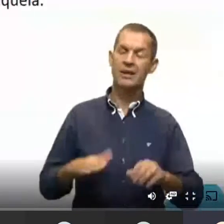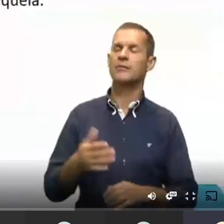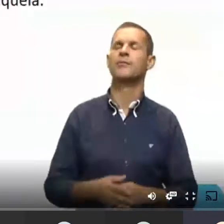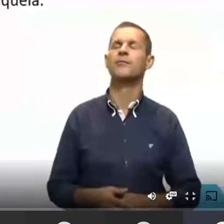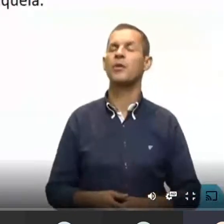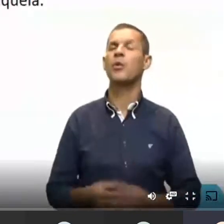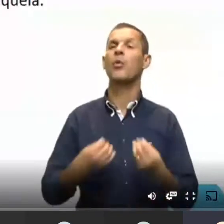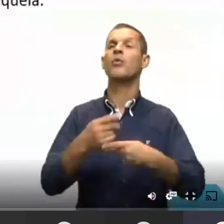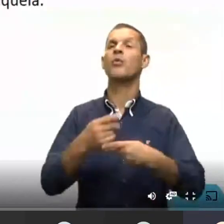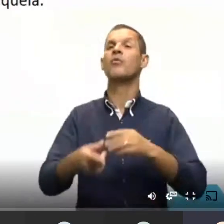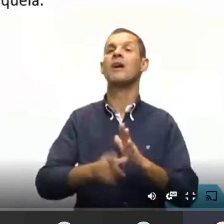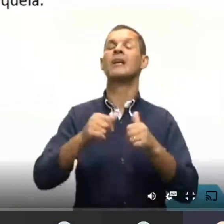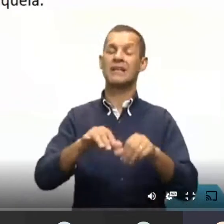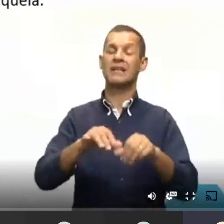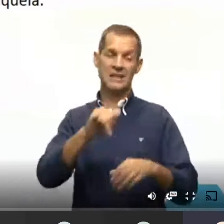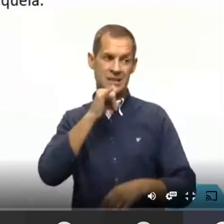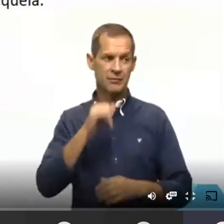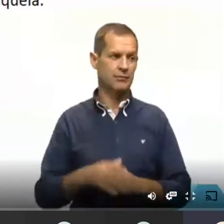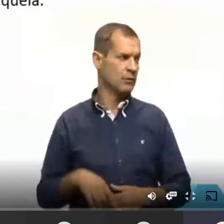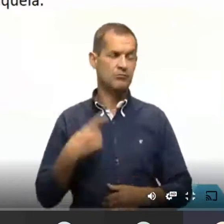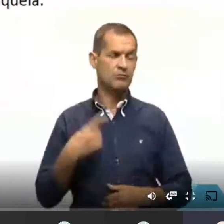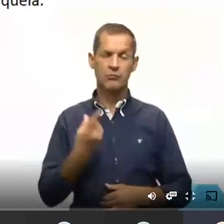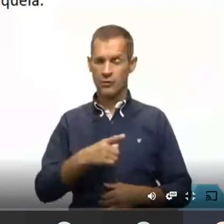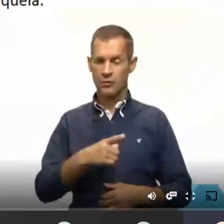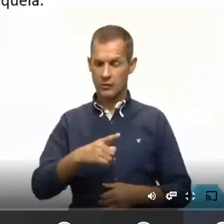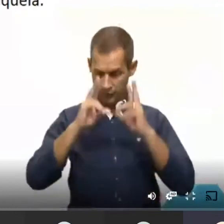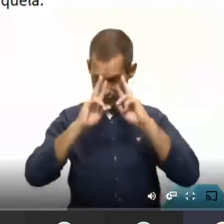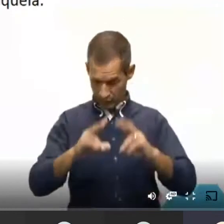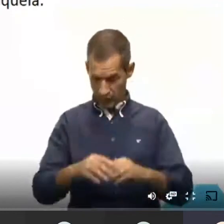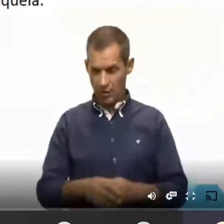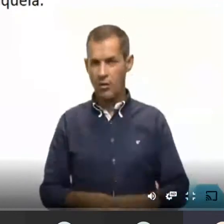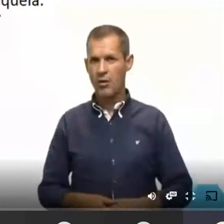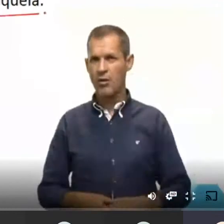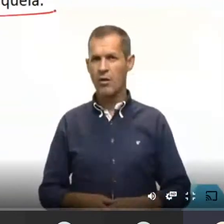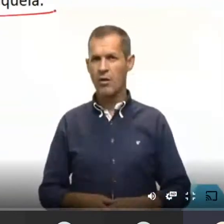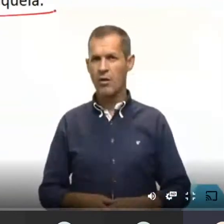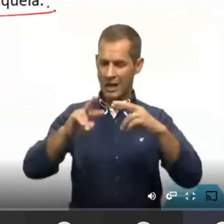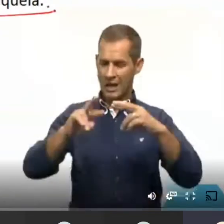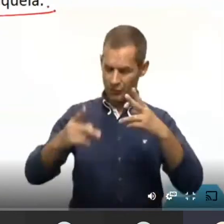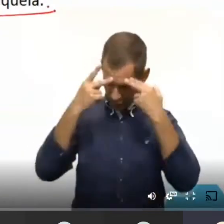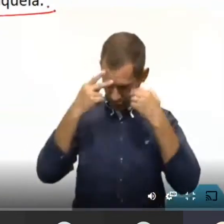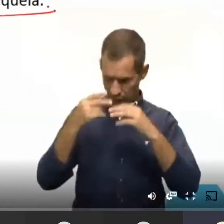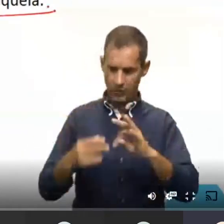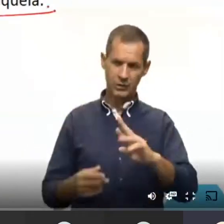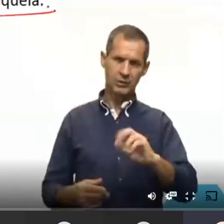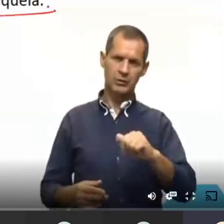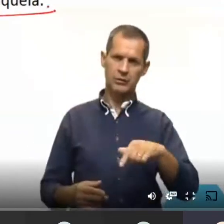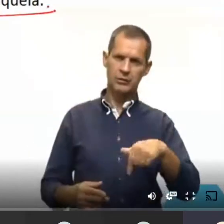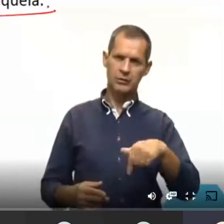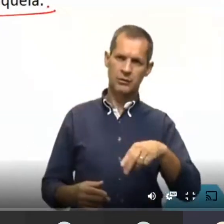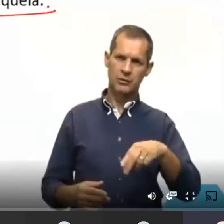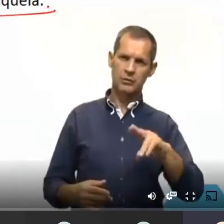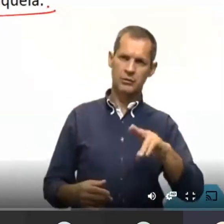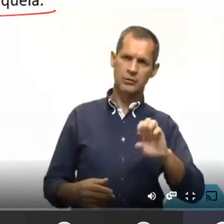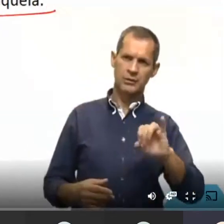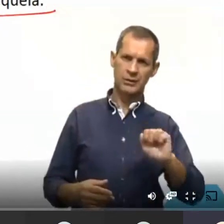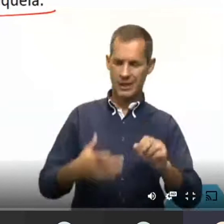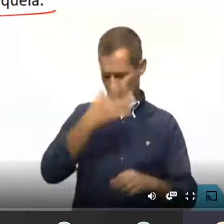Então, como eu falei, neste caso, a gente está vendo o revestimento normal da traqueia. Uma pessoa que